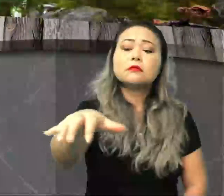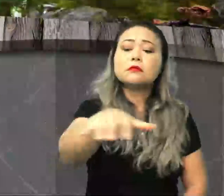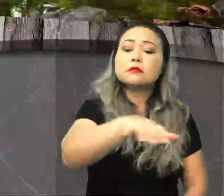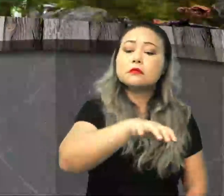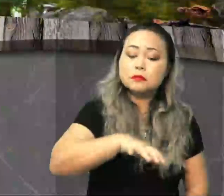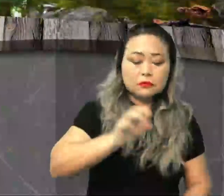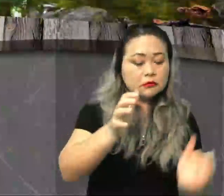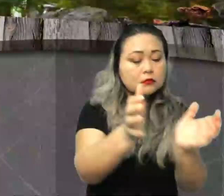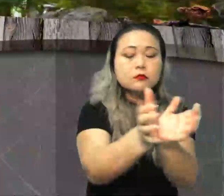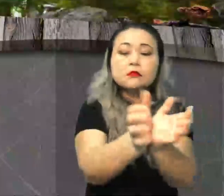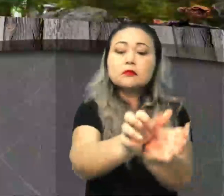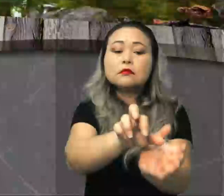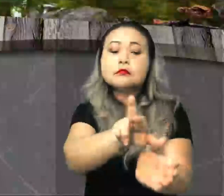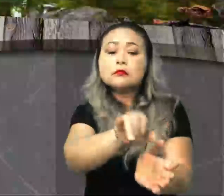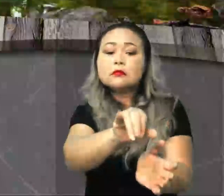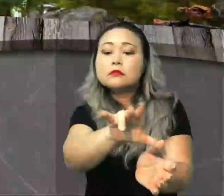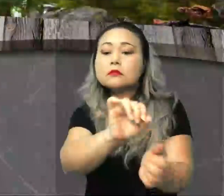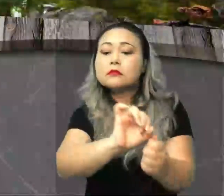esses reinos,